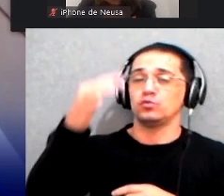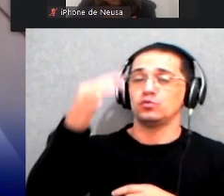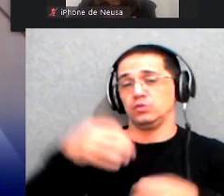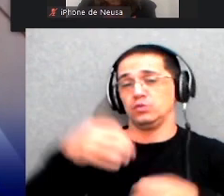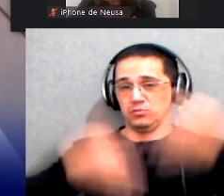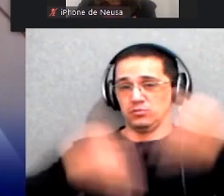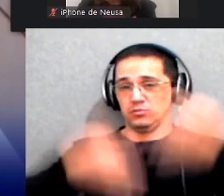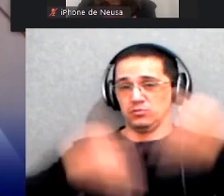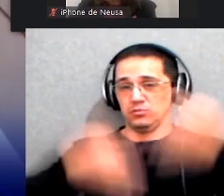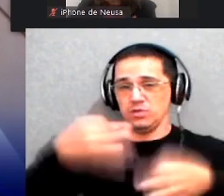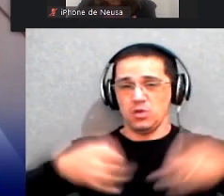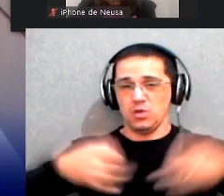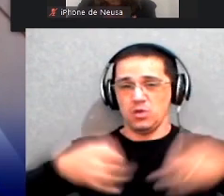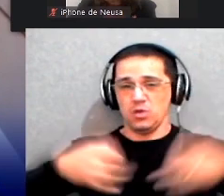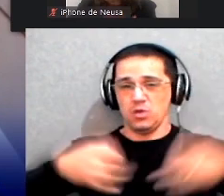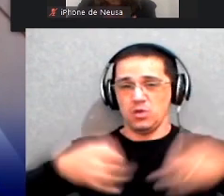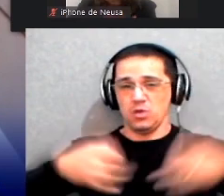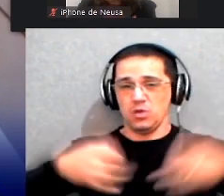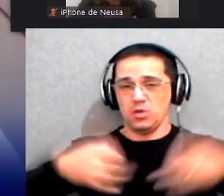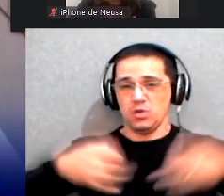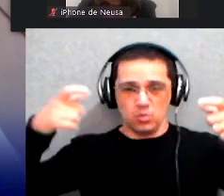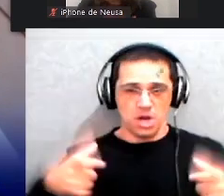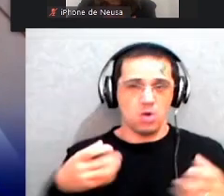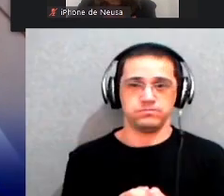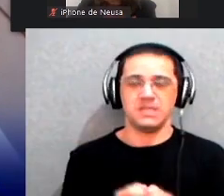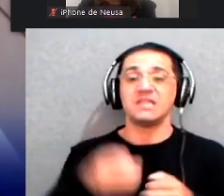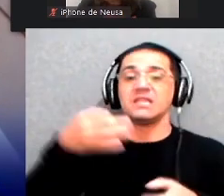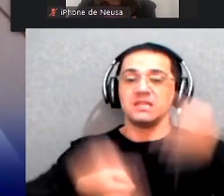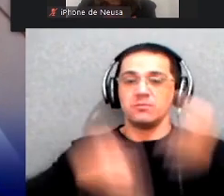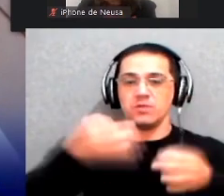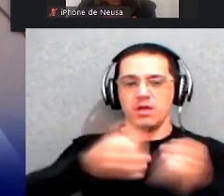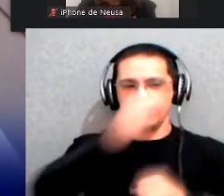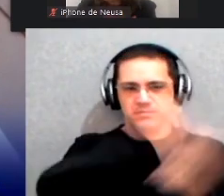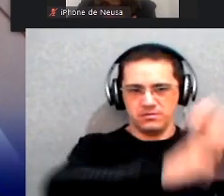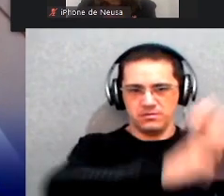com o seguinte, tribunal online é uma coisa.